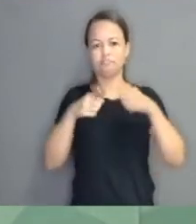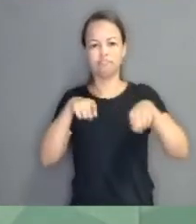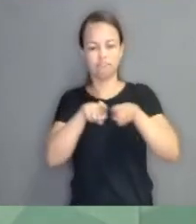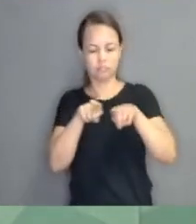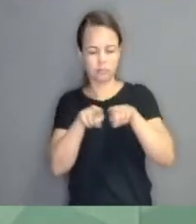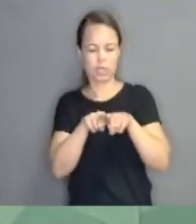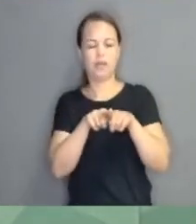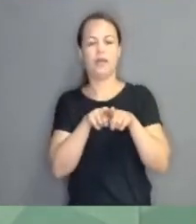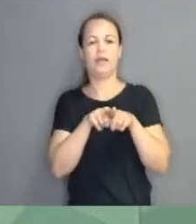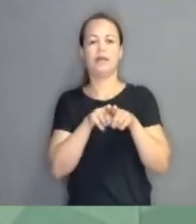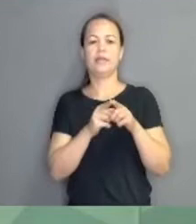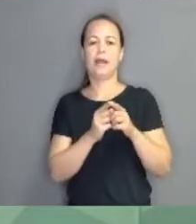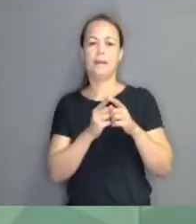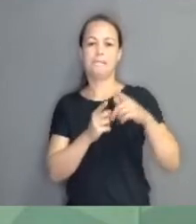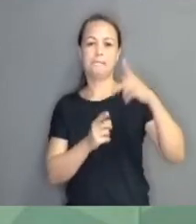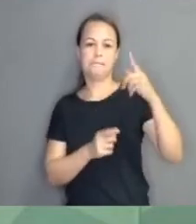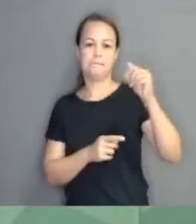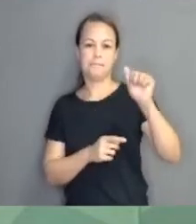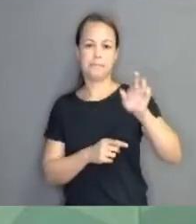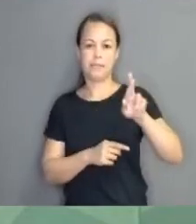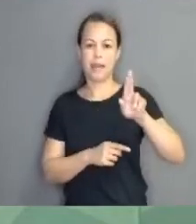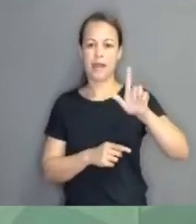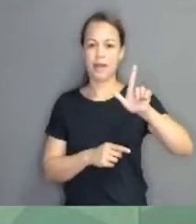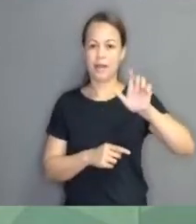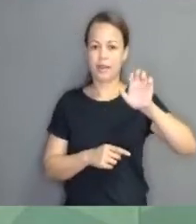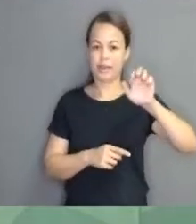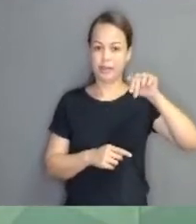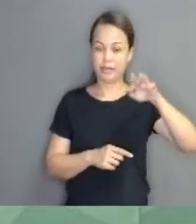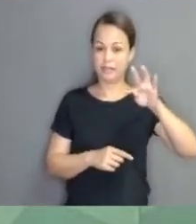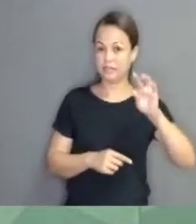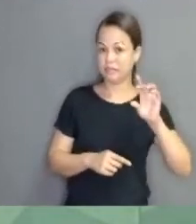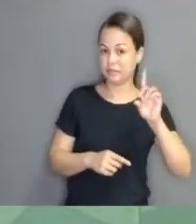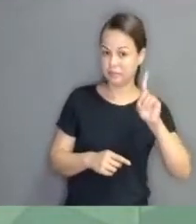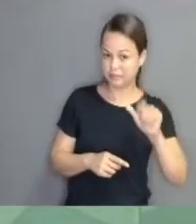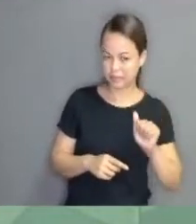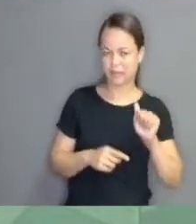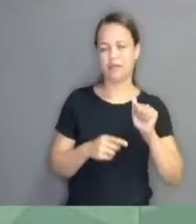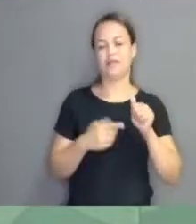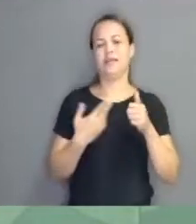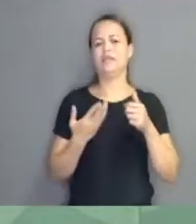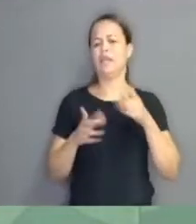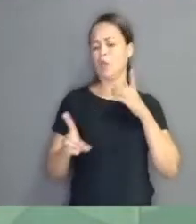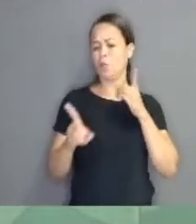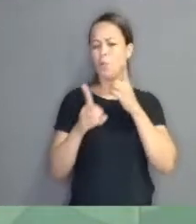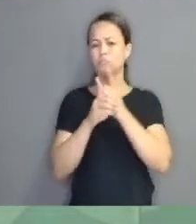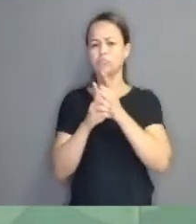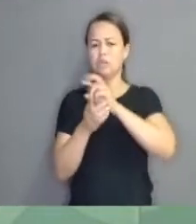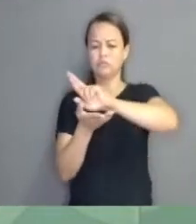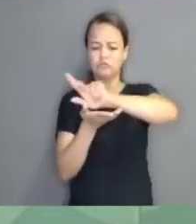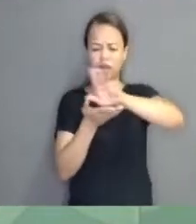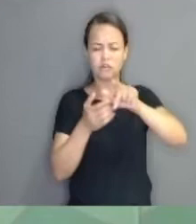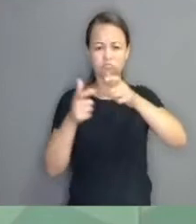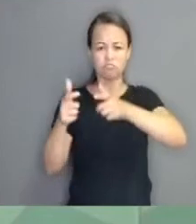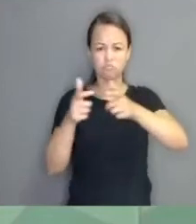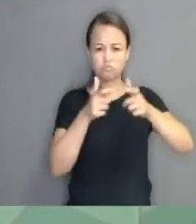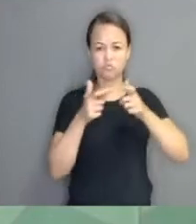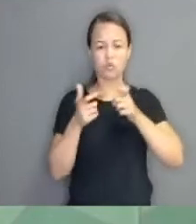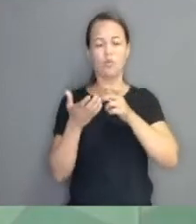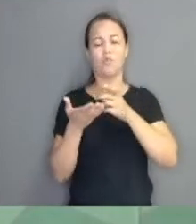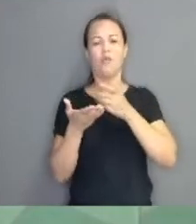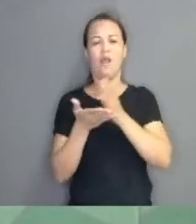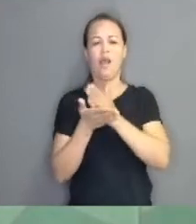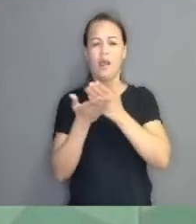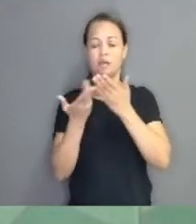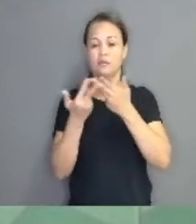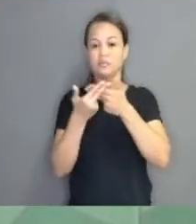fossem também tem um ritmo Zinho como se fosse umas cantigas encontramos nos poemas lembrou o